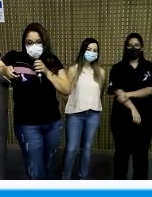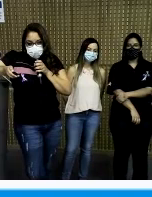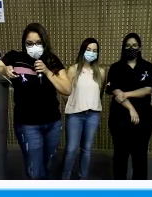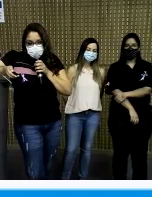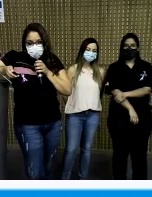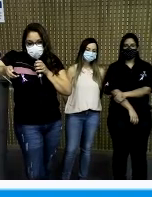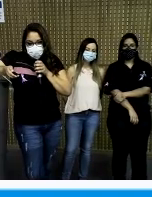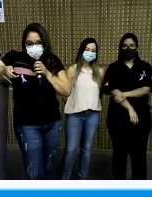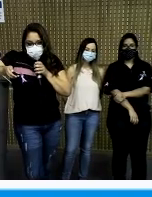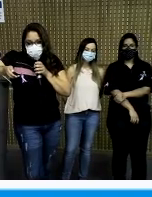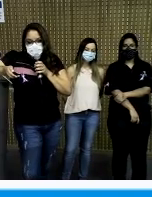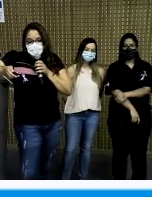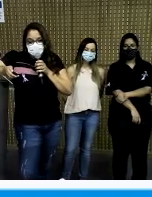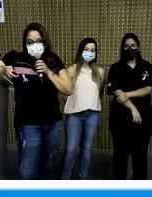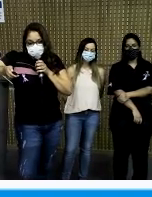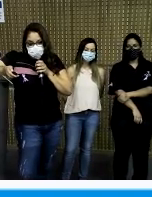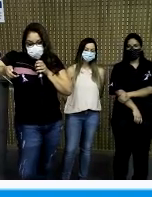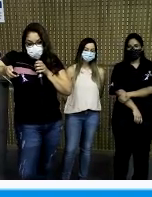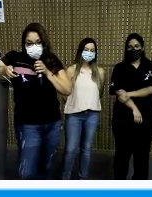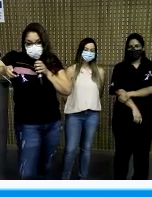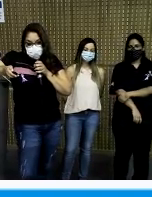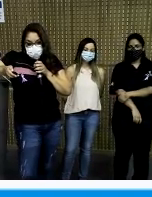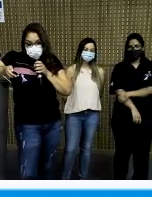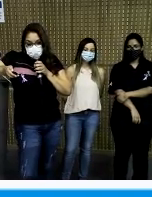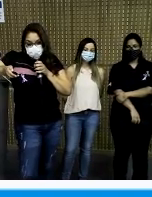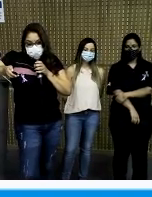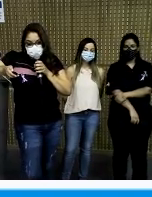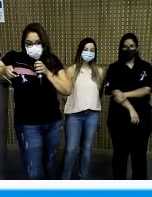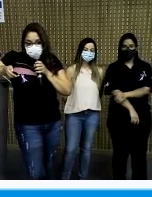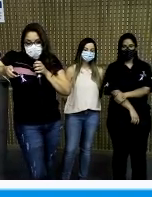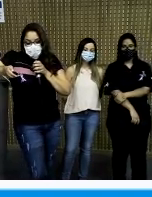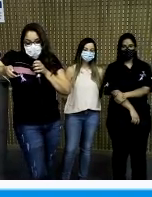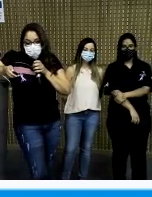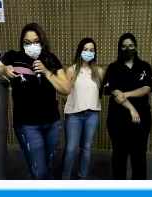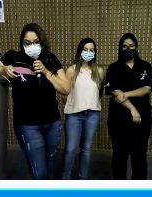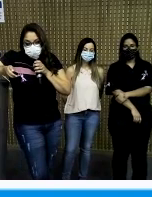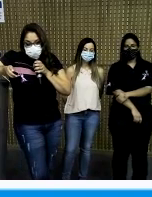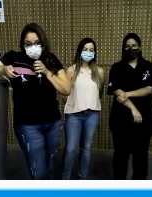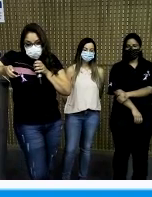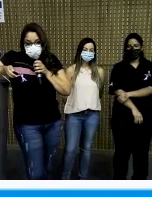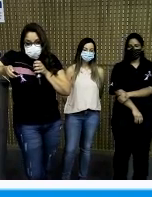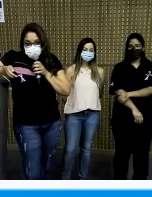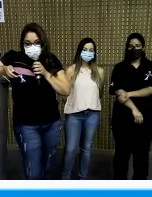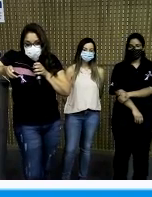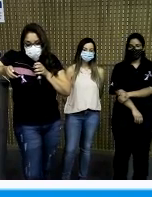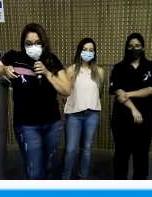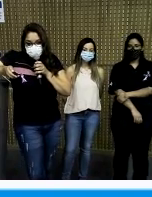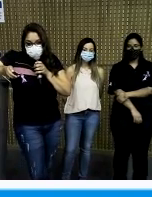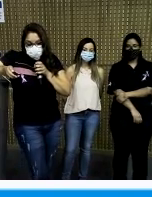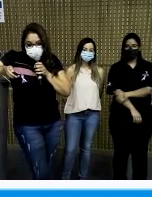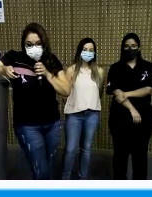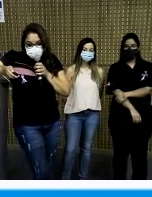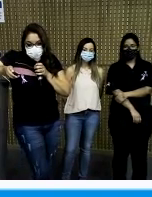No controle de tabagismo, nós não temos farmacêutica, tá? Então, não tivemos consultas para